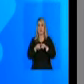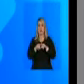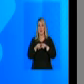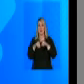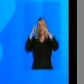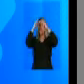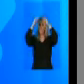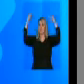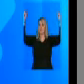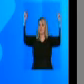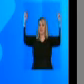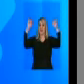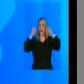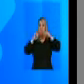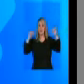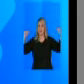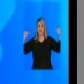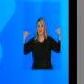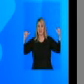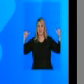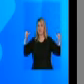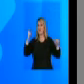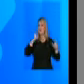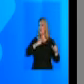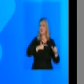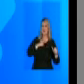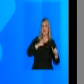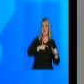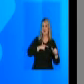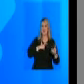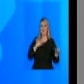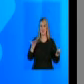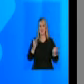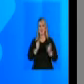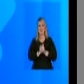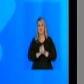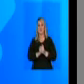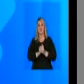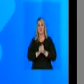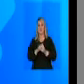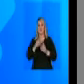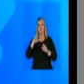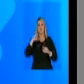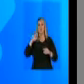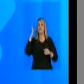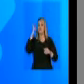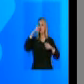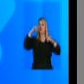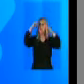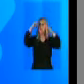elétrica aérea da cidade, que influencia muito, né, o nosso patrimônio, enfim, a questão urbanística do Rio de Janeiro. Qual o seu